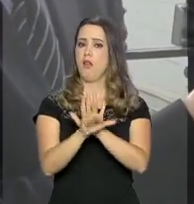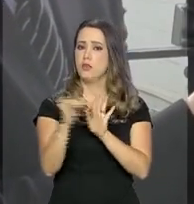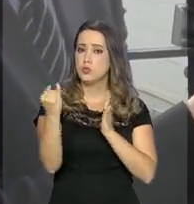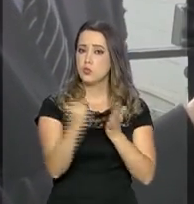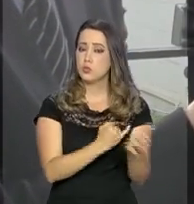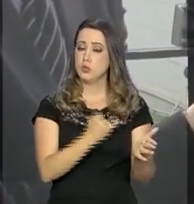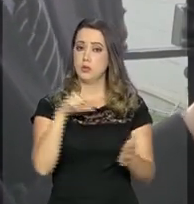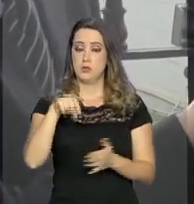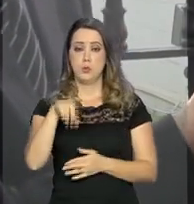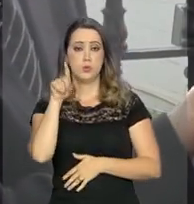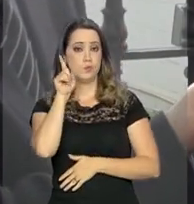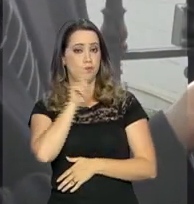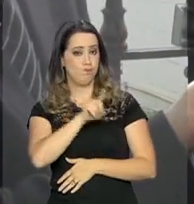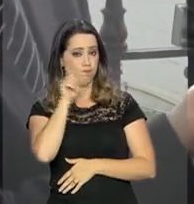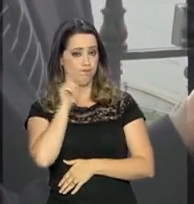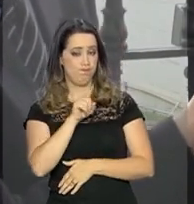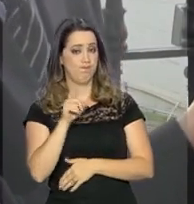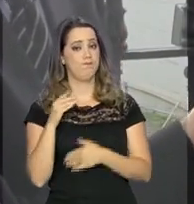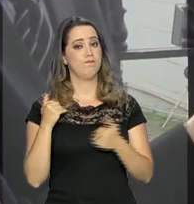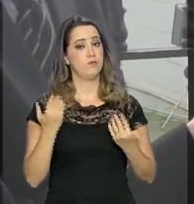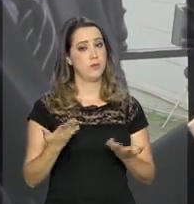tributária americana.